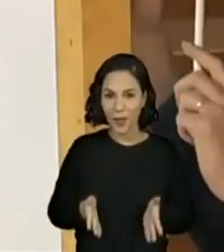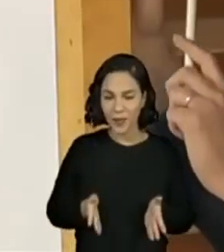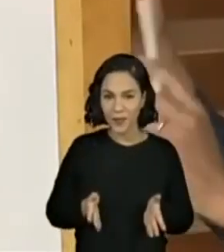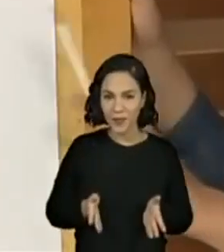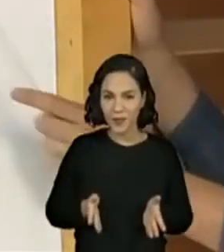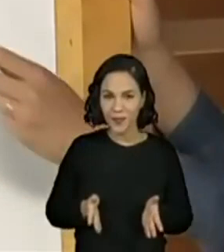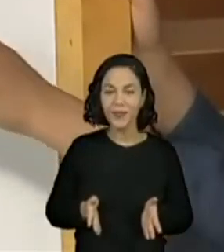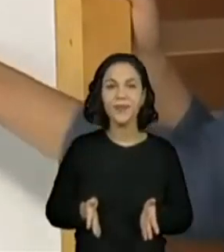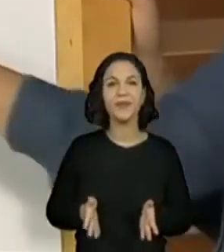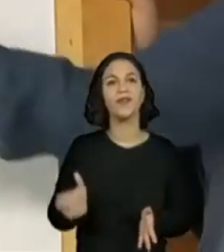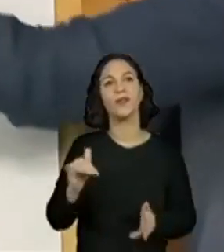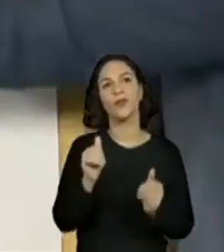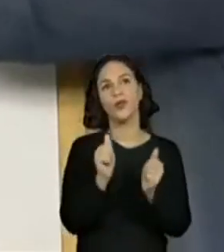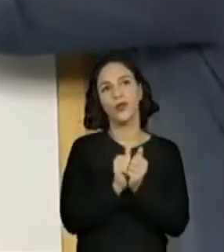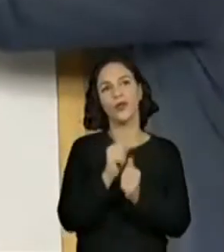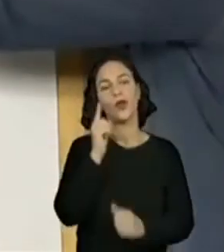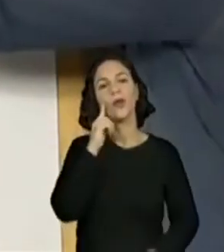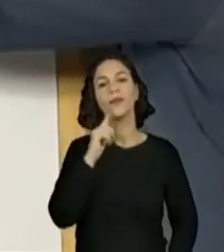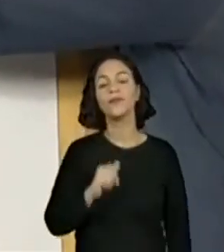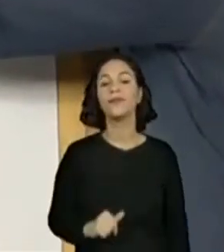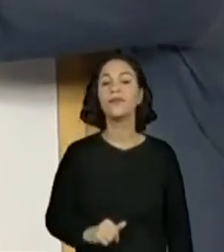Então vamos todos juntos agora, ó.